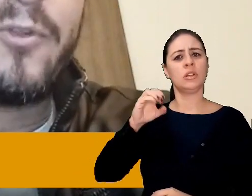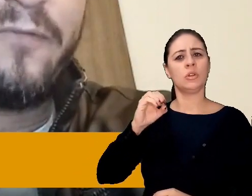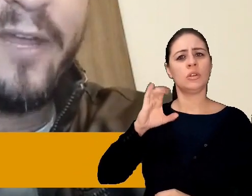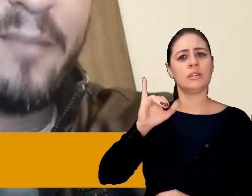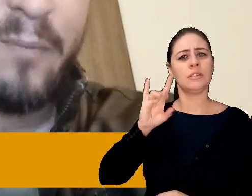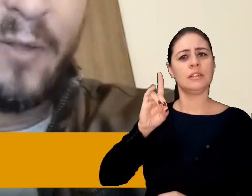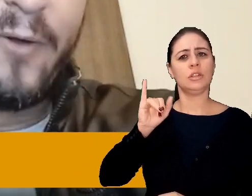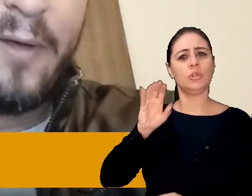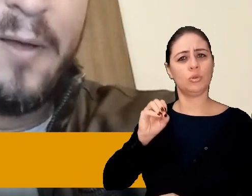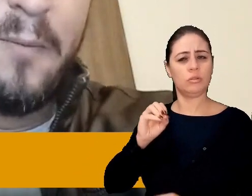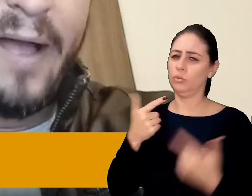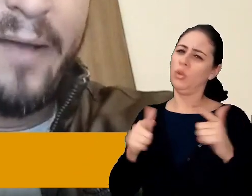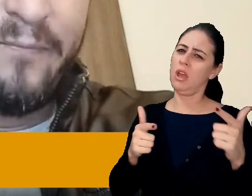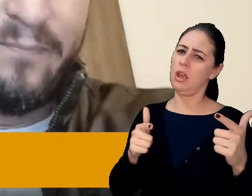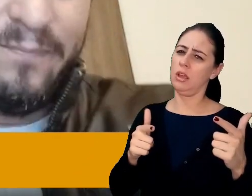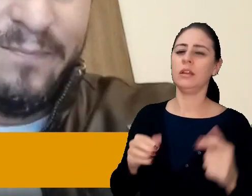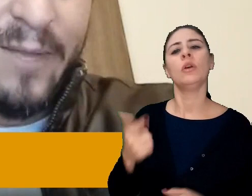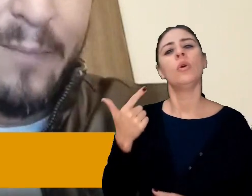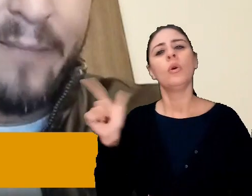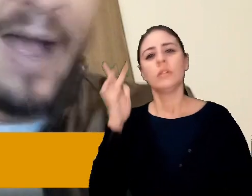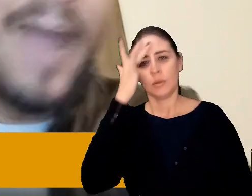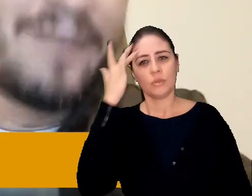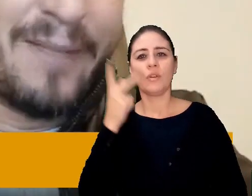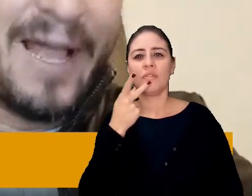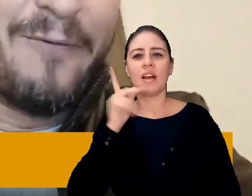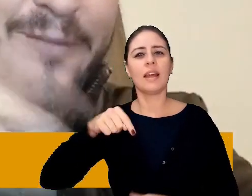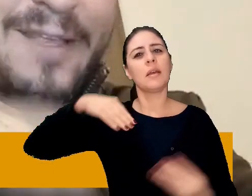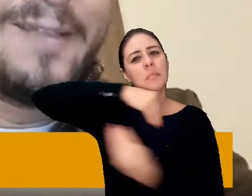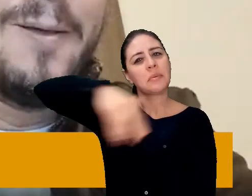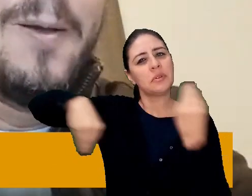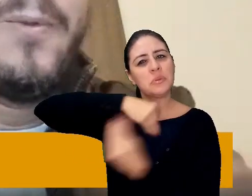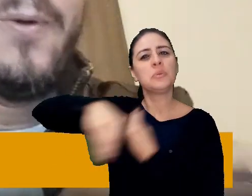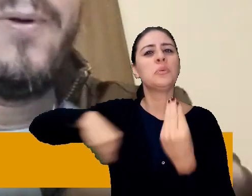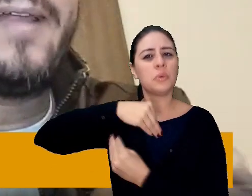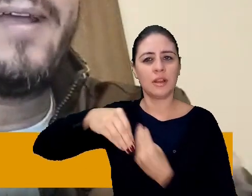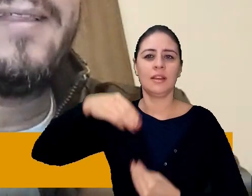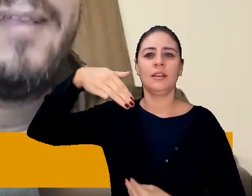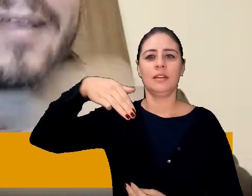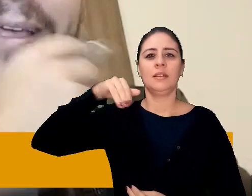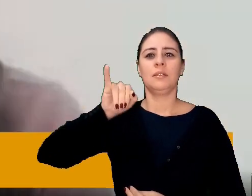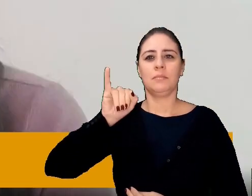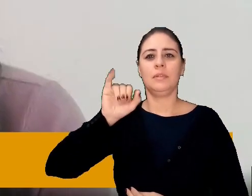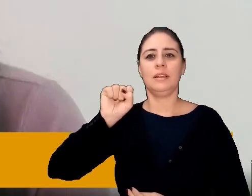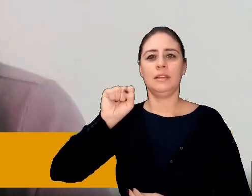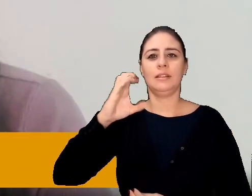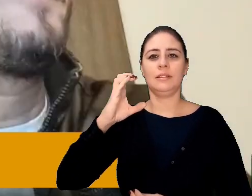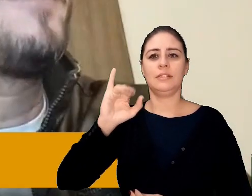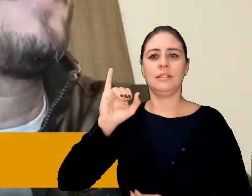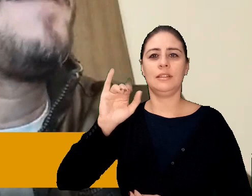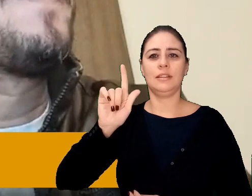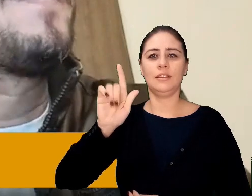acabou sofrendo, porque o pessoal pegou uma raiva da palavra, vamos dizer assim, por Eu conta odeio da essa questão. palavra. Eu não gosto,